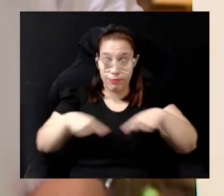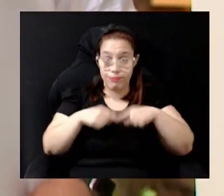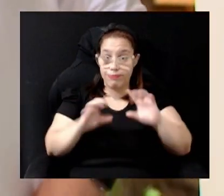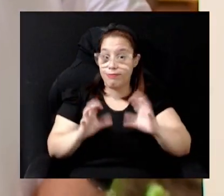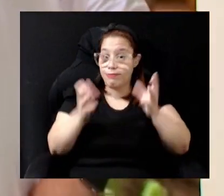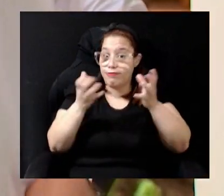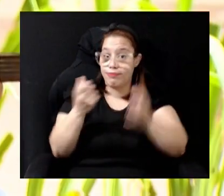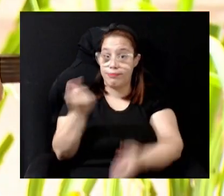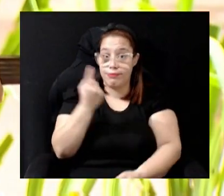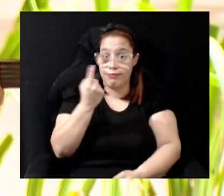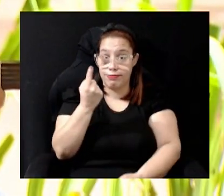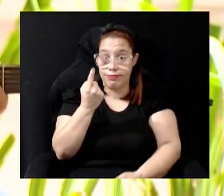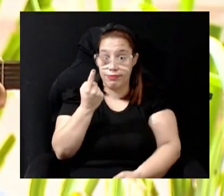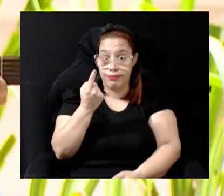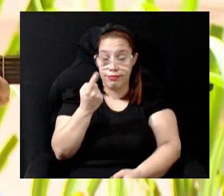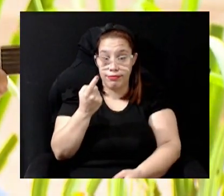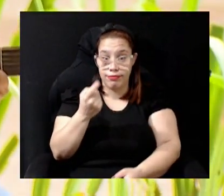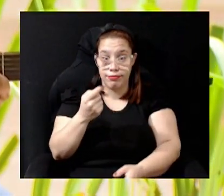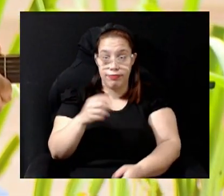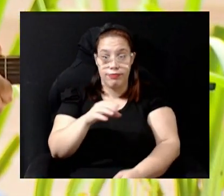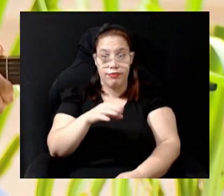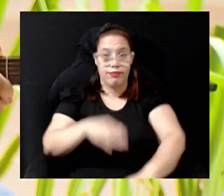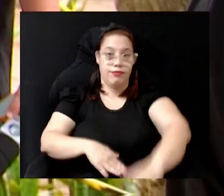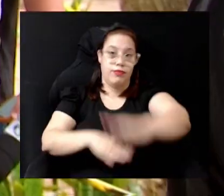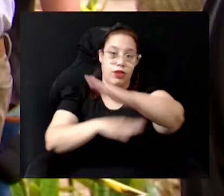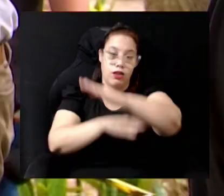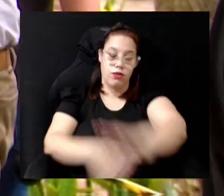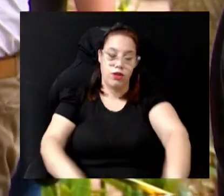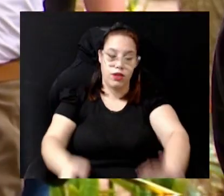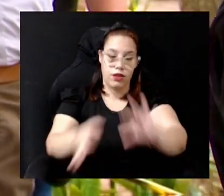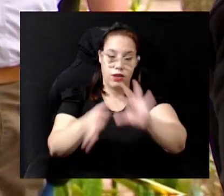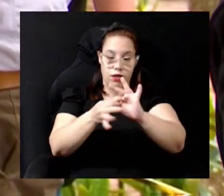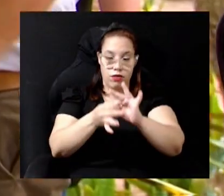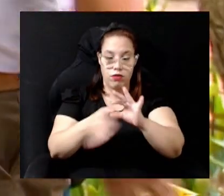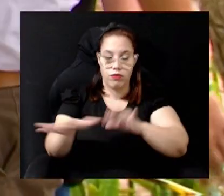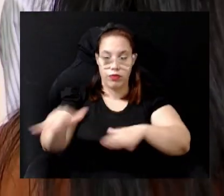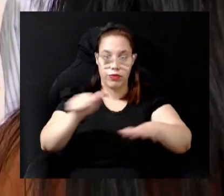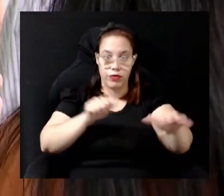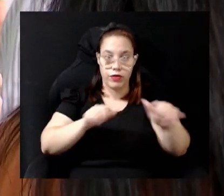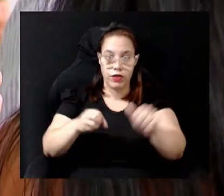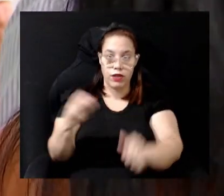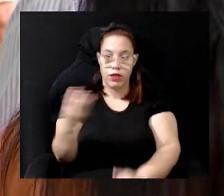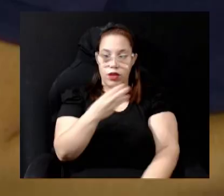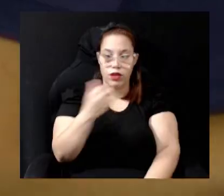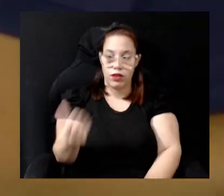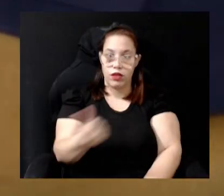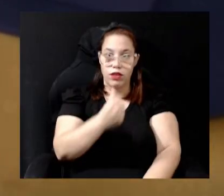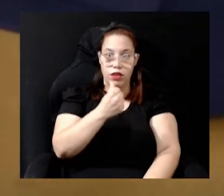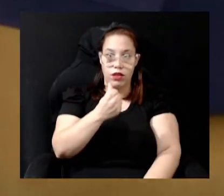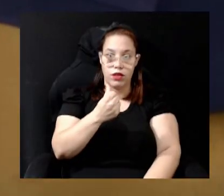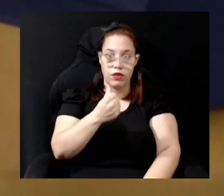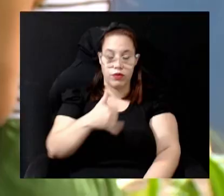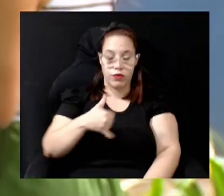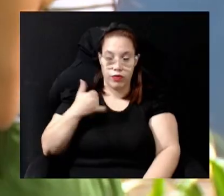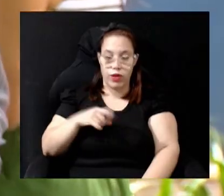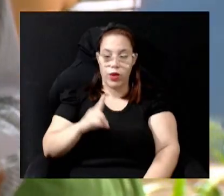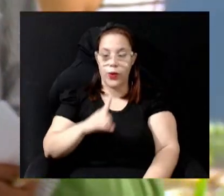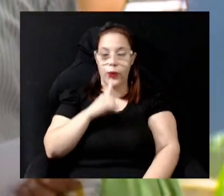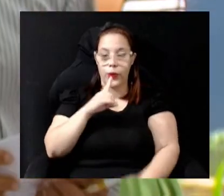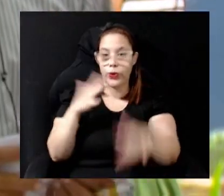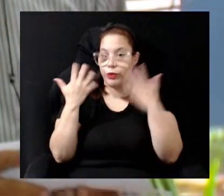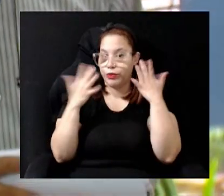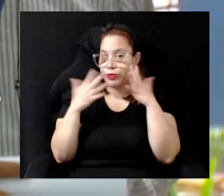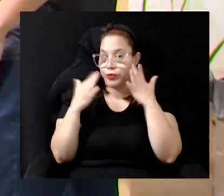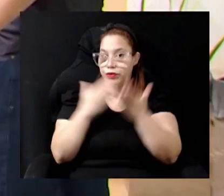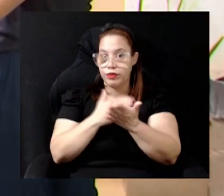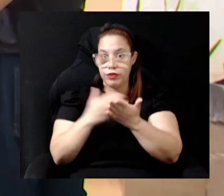edição do programa Câmara Integrada, que reuniu os 31 aniversariantes do mês de outubro. A iniciativa, organizada